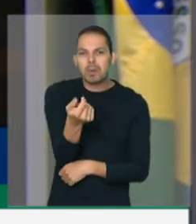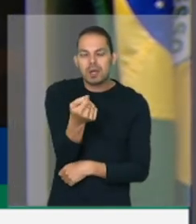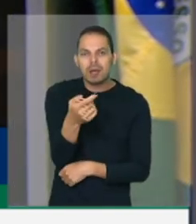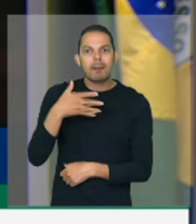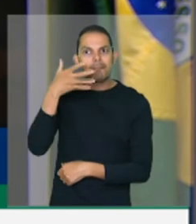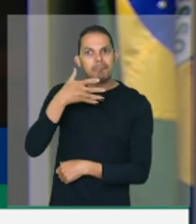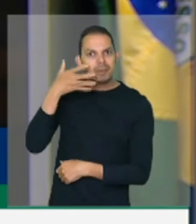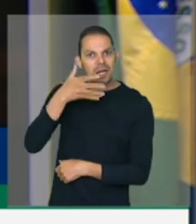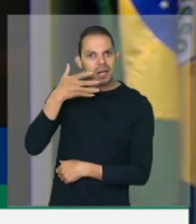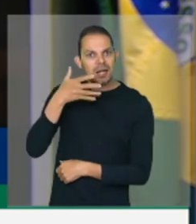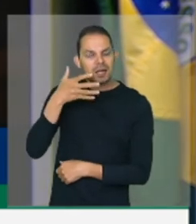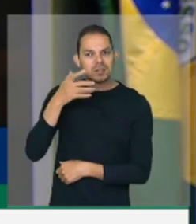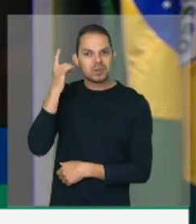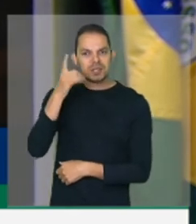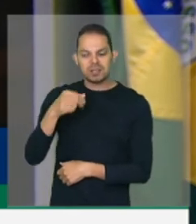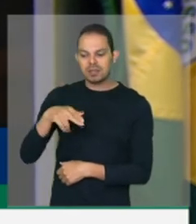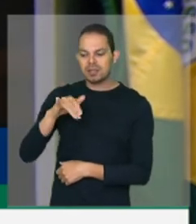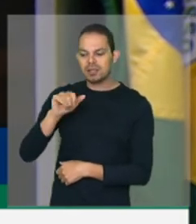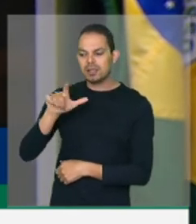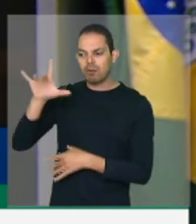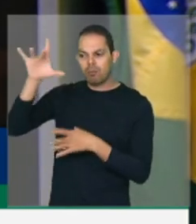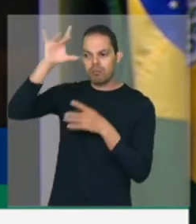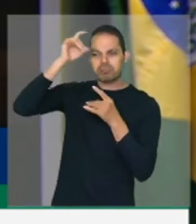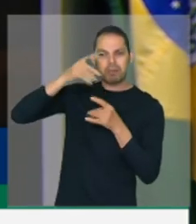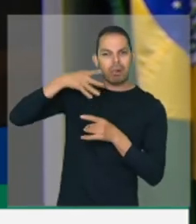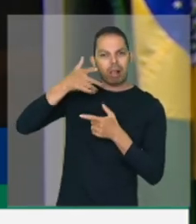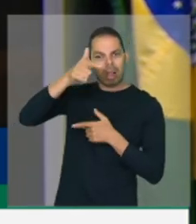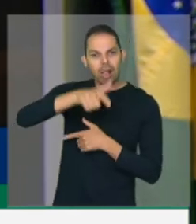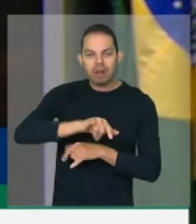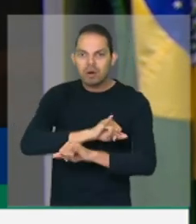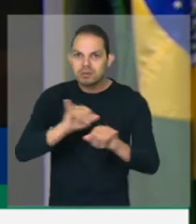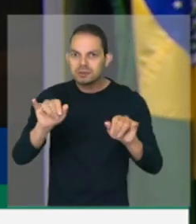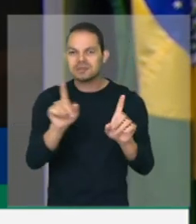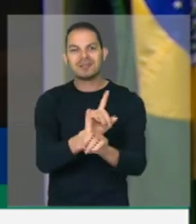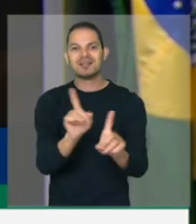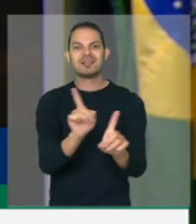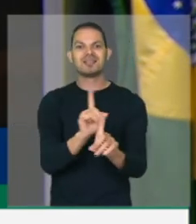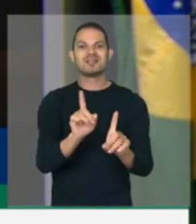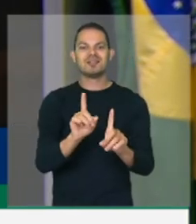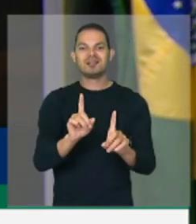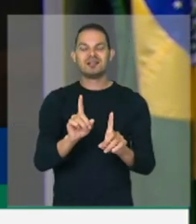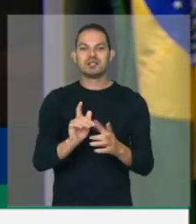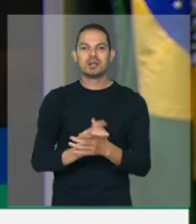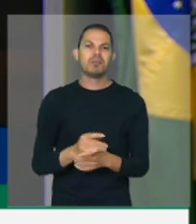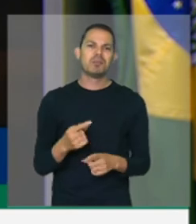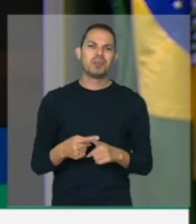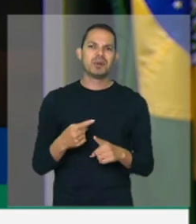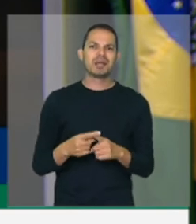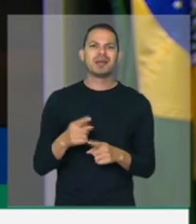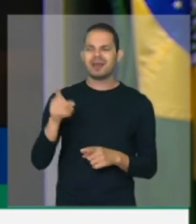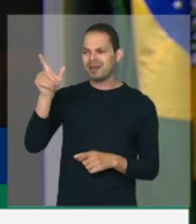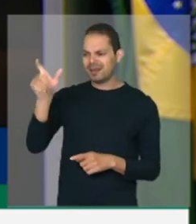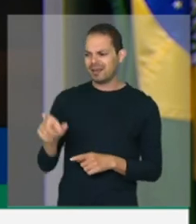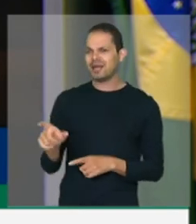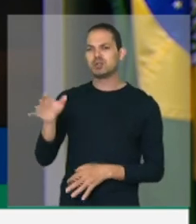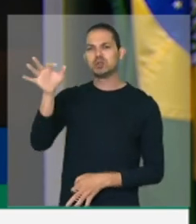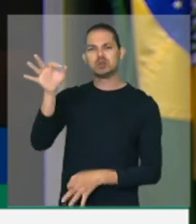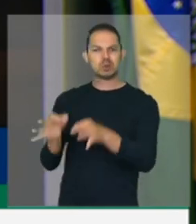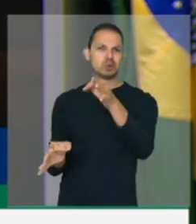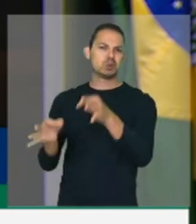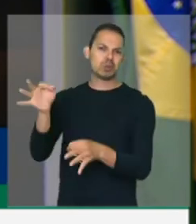palavras que o deputado Daniel proferiu no seu vídeo, até porque ele vai ser julgado pelos